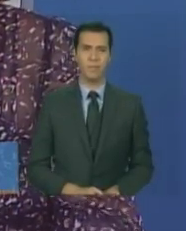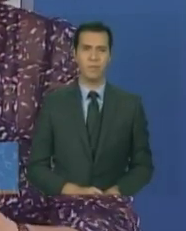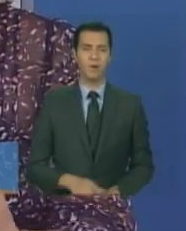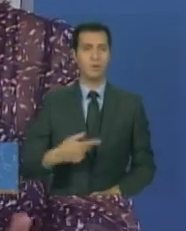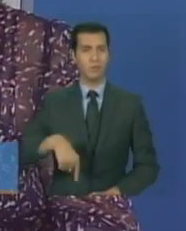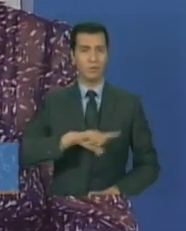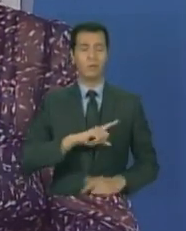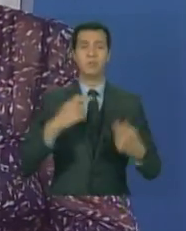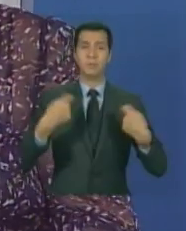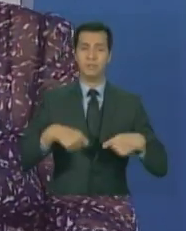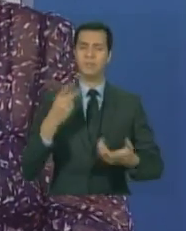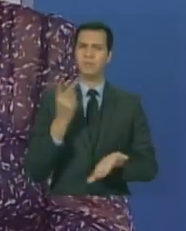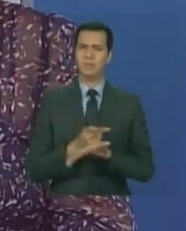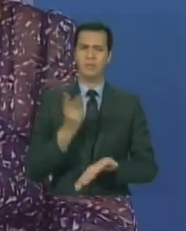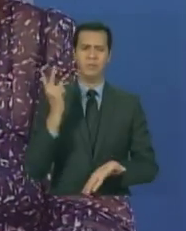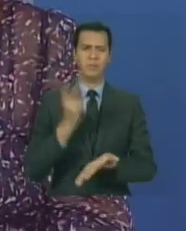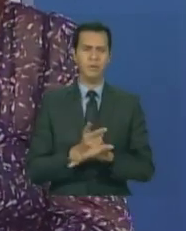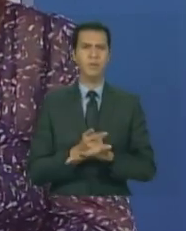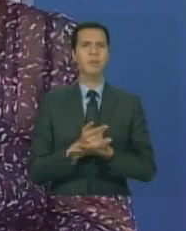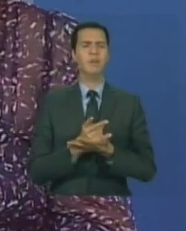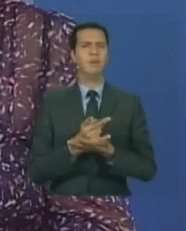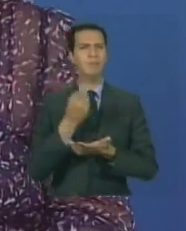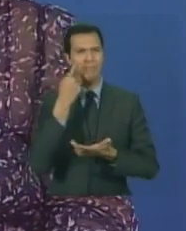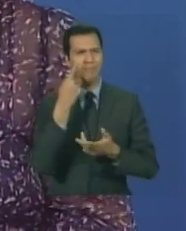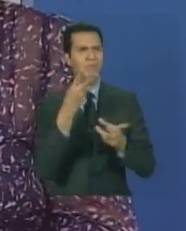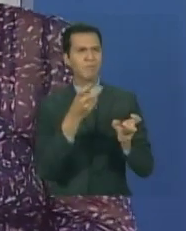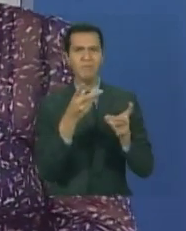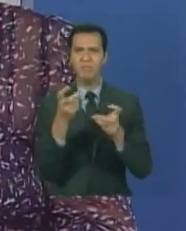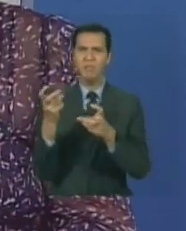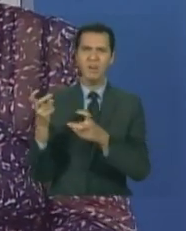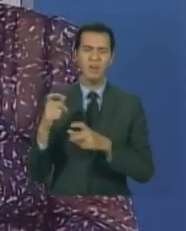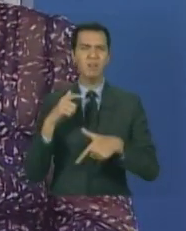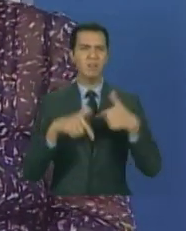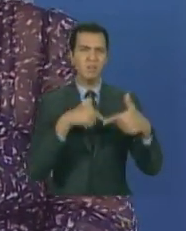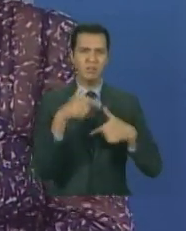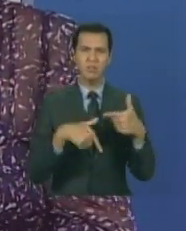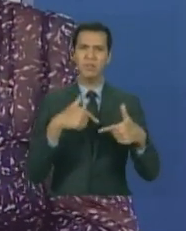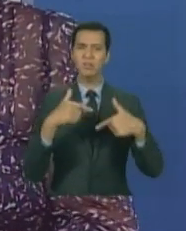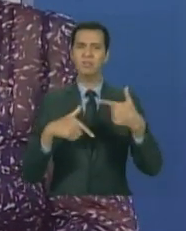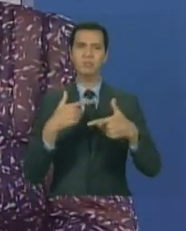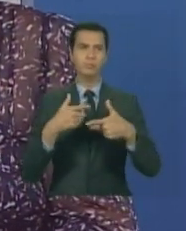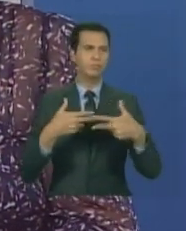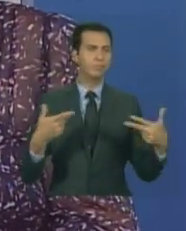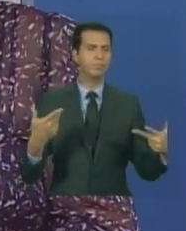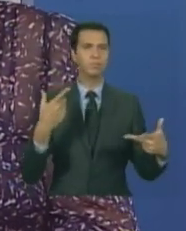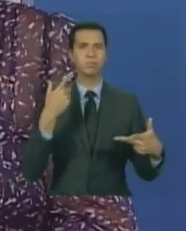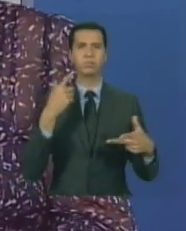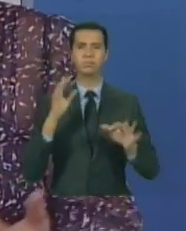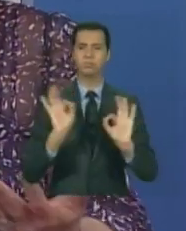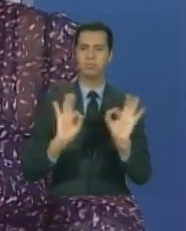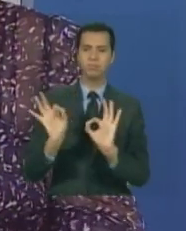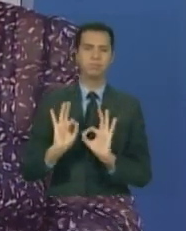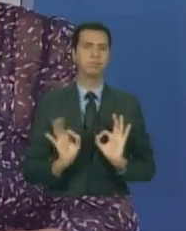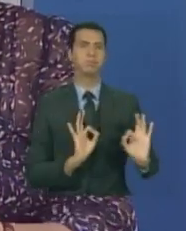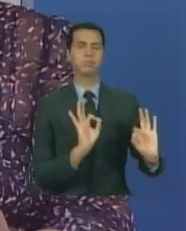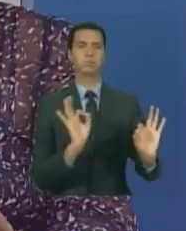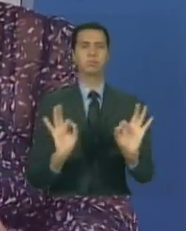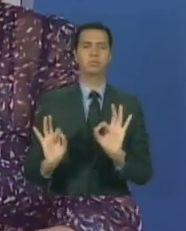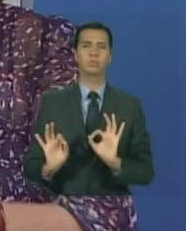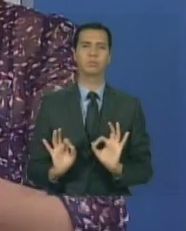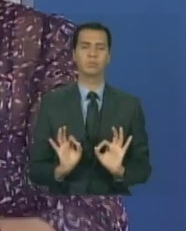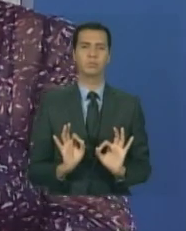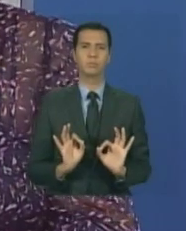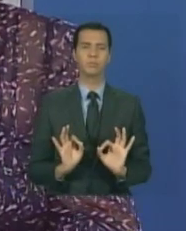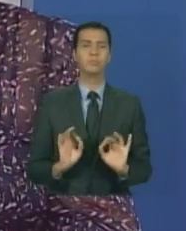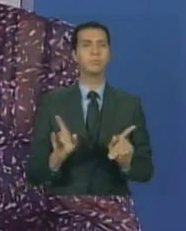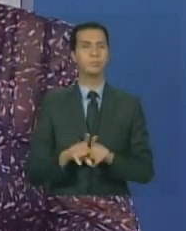sempre ouvindo, né, e trabalhando todas essas ações e todas essas atividades, né, e